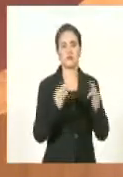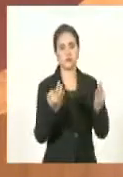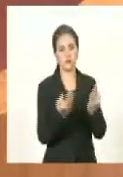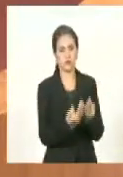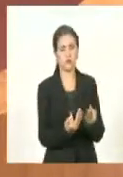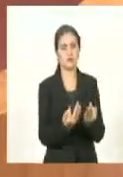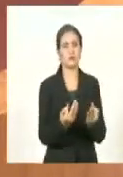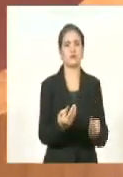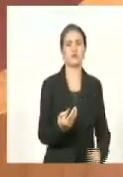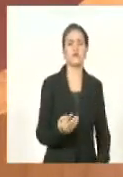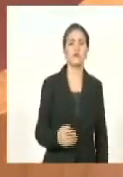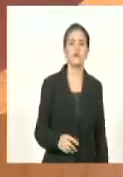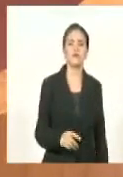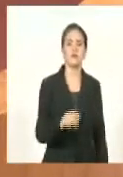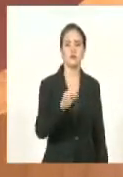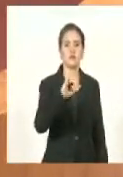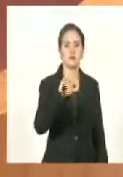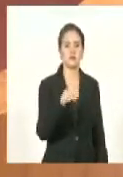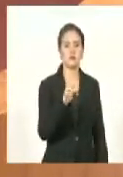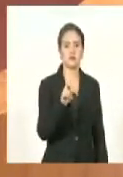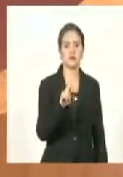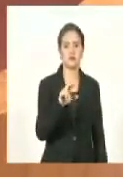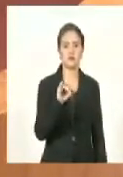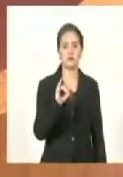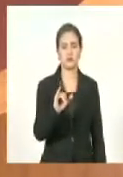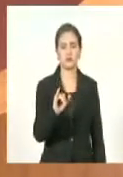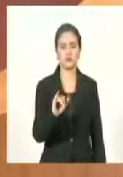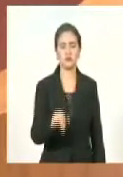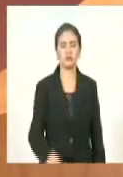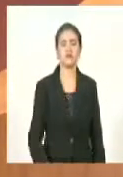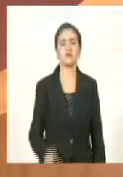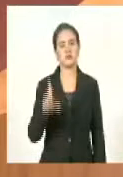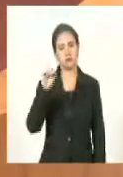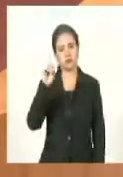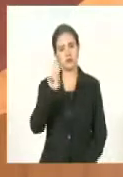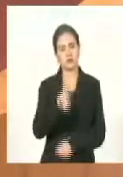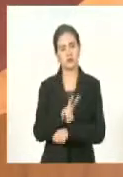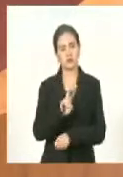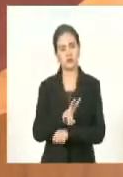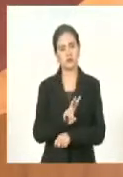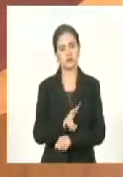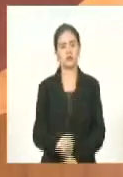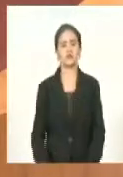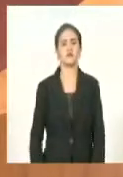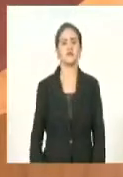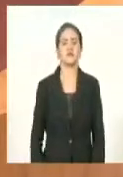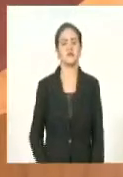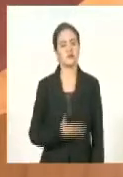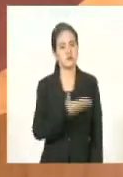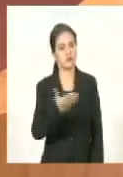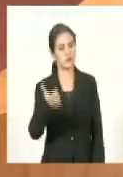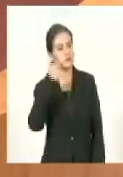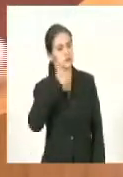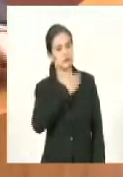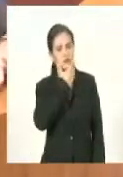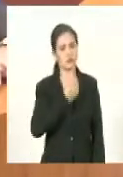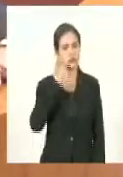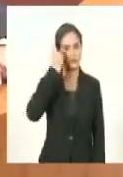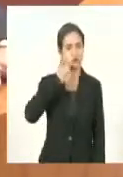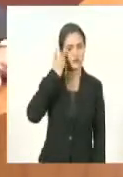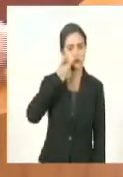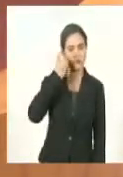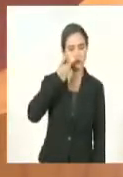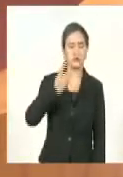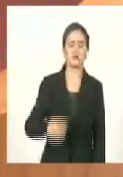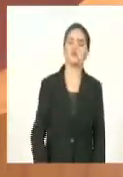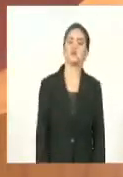que Deus o tenha em bom lugar. Senhoras e senhores, deputadas e deputadas, instalou-se no